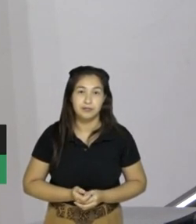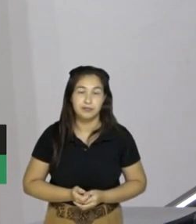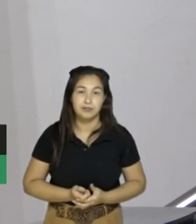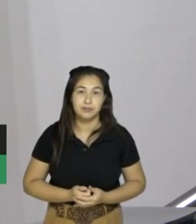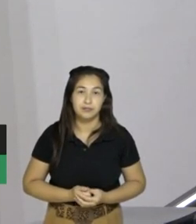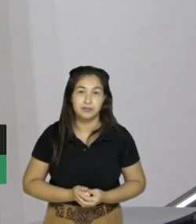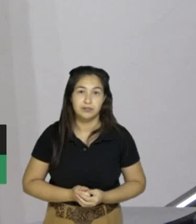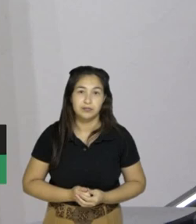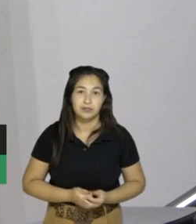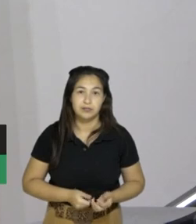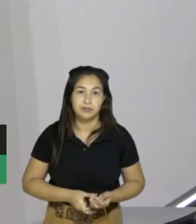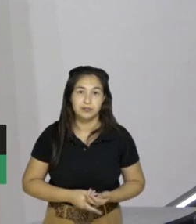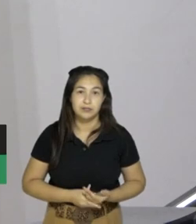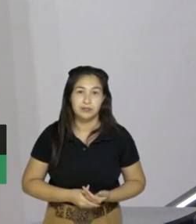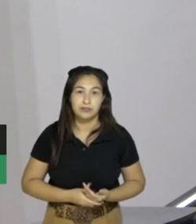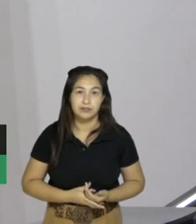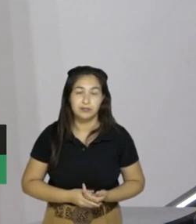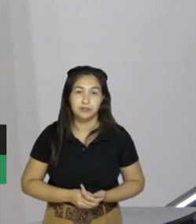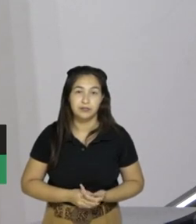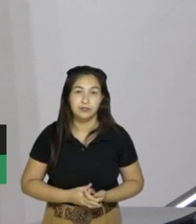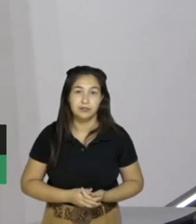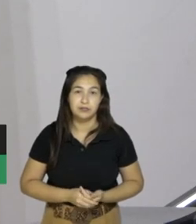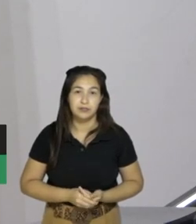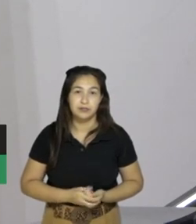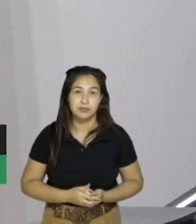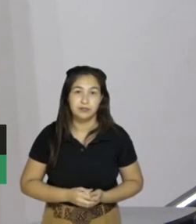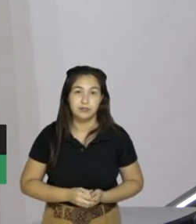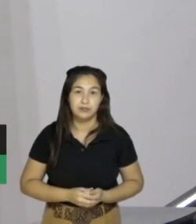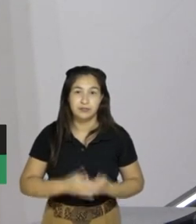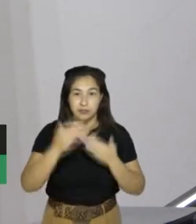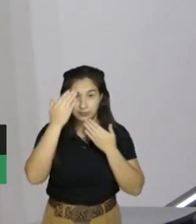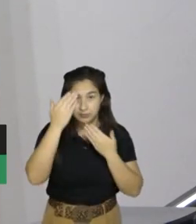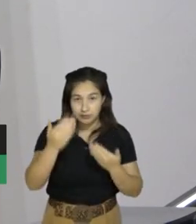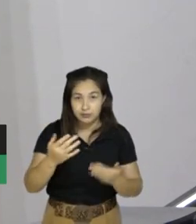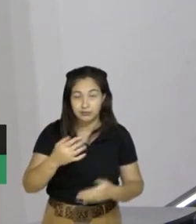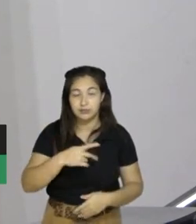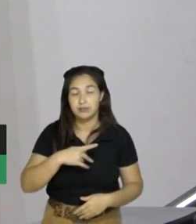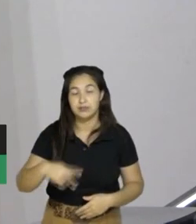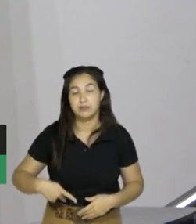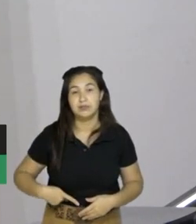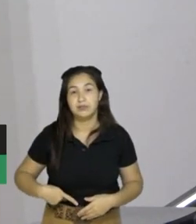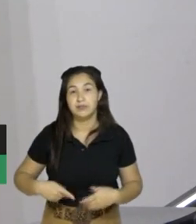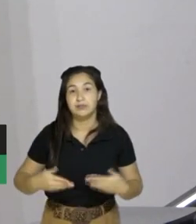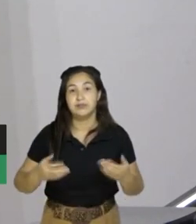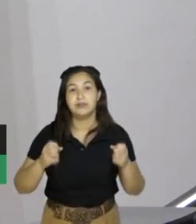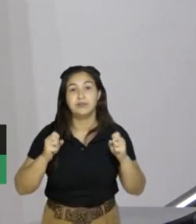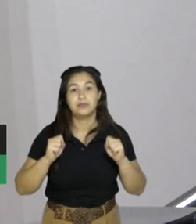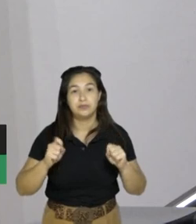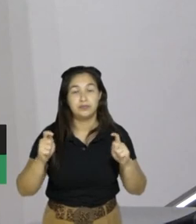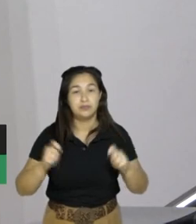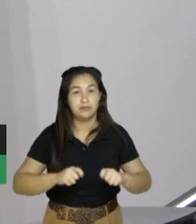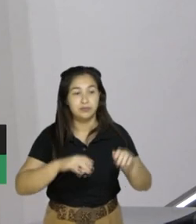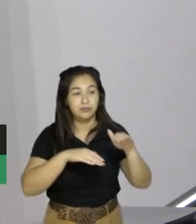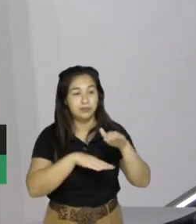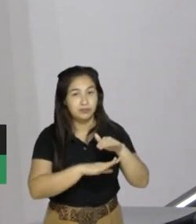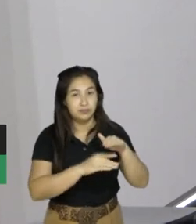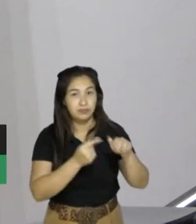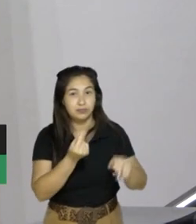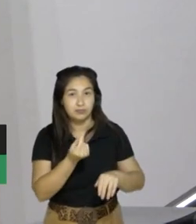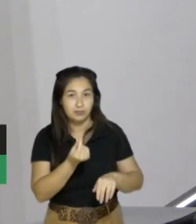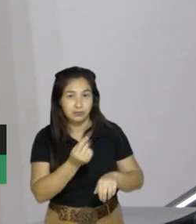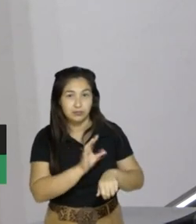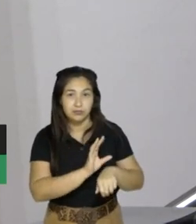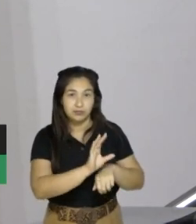mais um minuto Deputado Muito obrigado senhor presidente nós vamos ter mais um recurso à disposição para